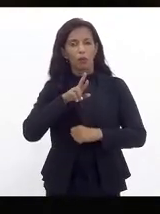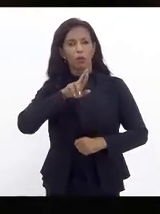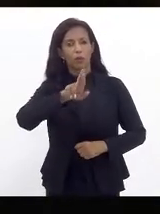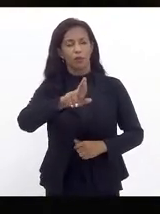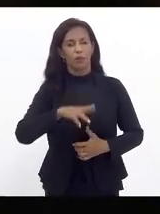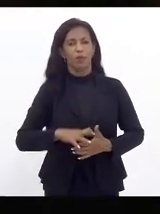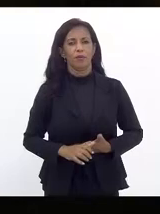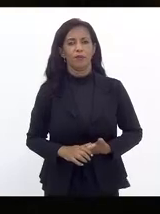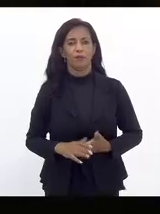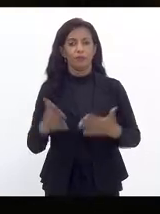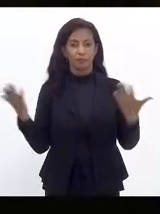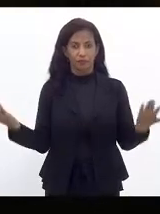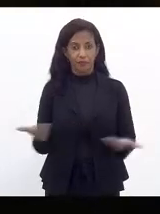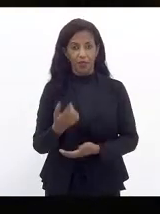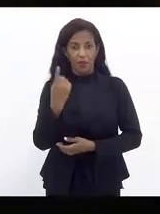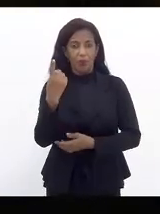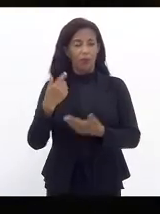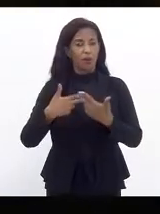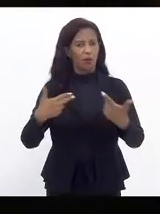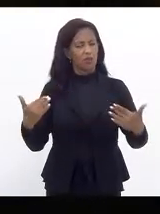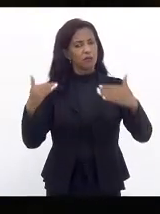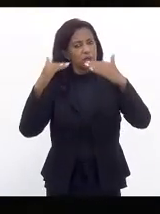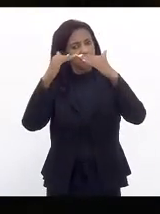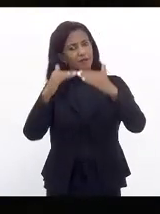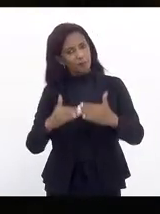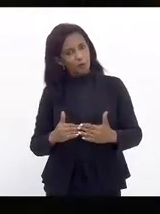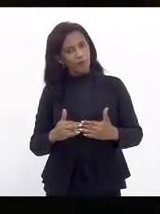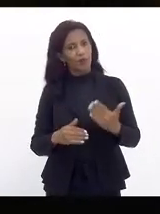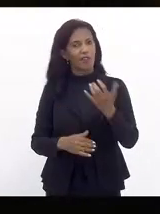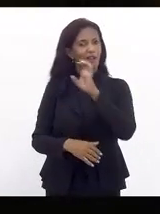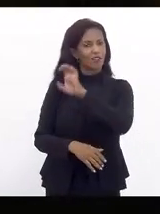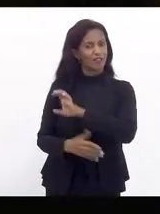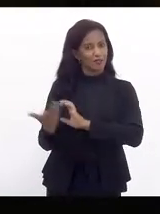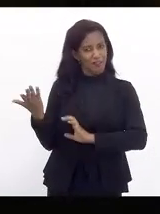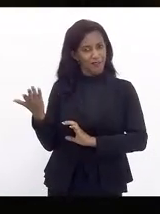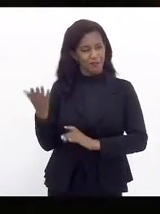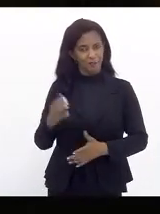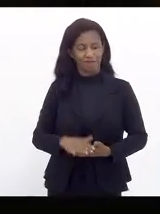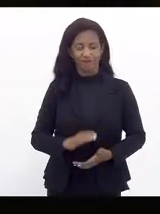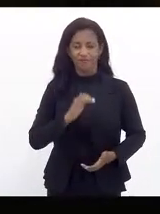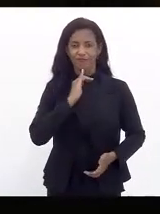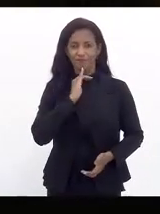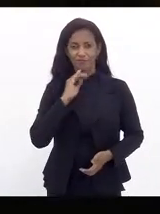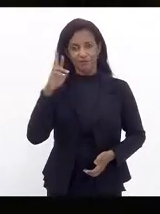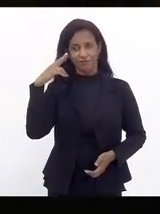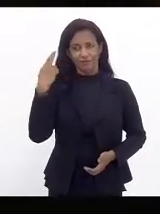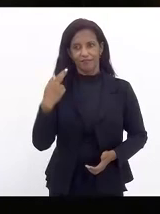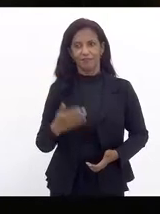resultados. E agora, uma coisa eu vou concordar com a esquerda. Infelizmente, deputada